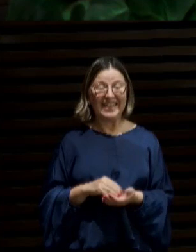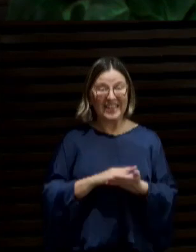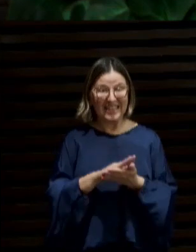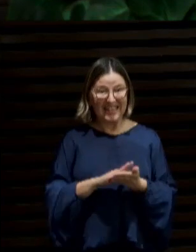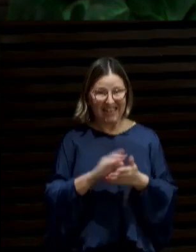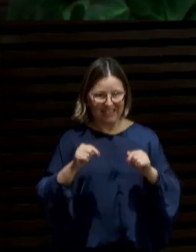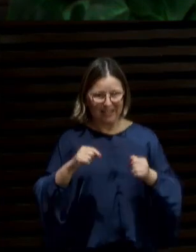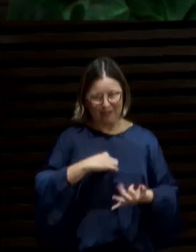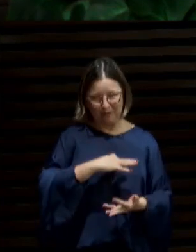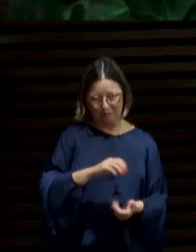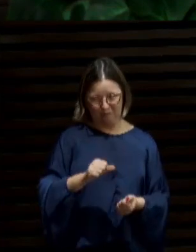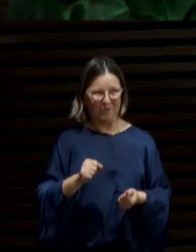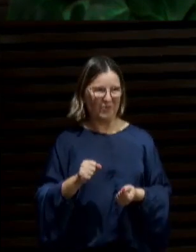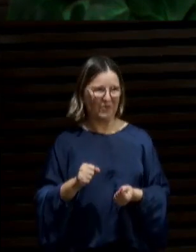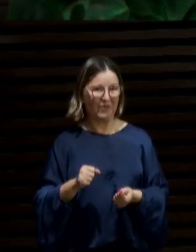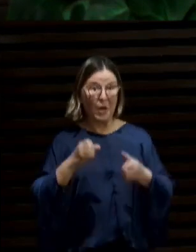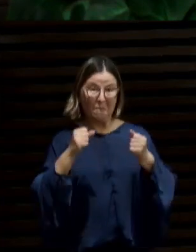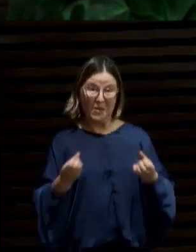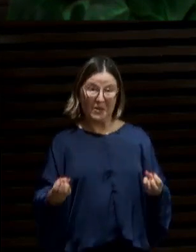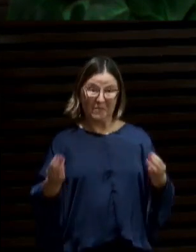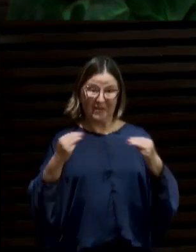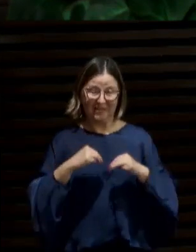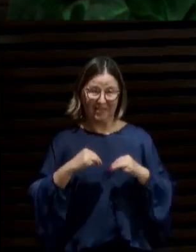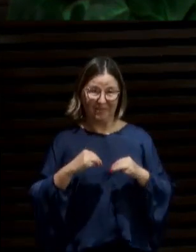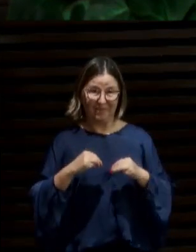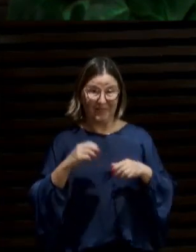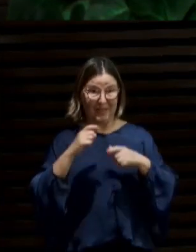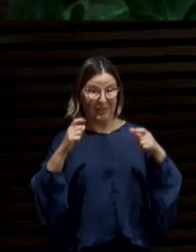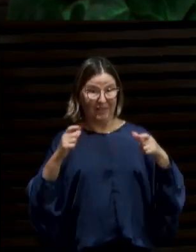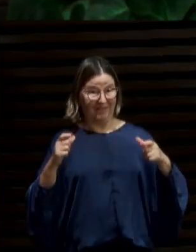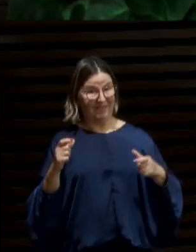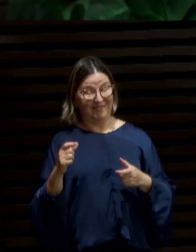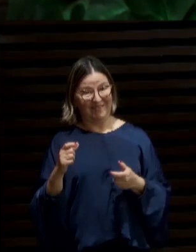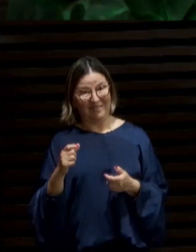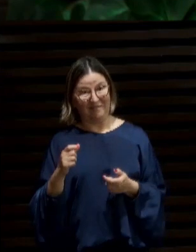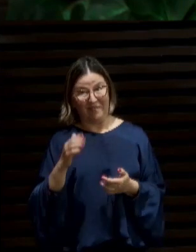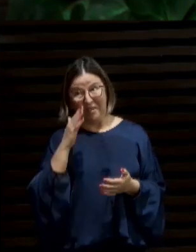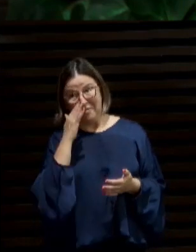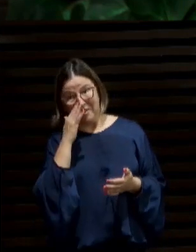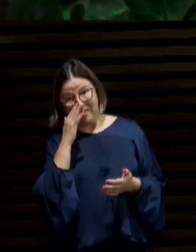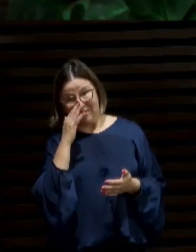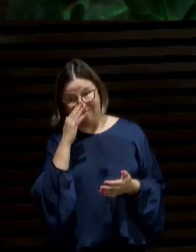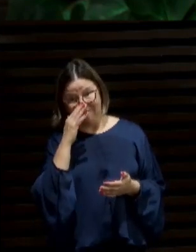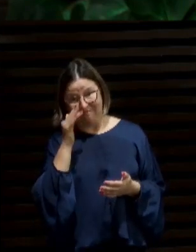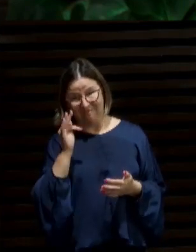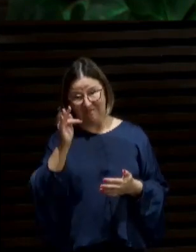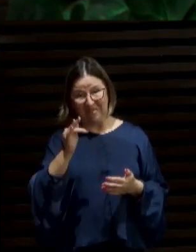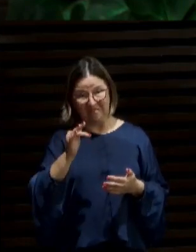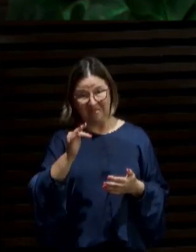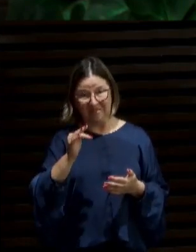mundo pode merecer a maior consideração. Está tudo aí acabado.